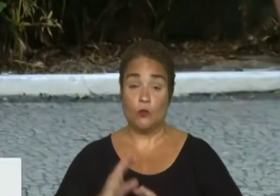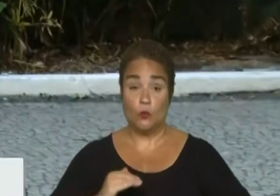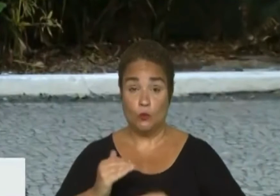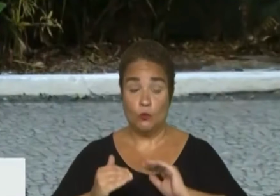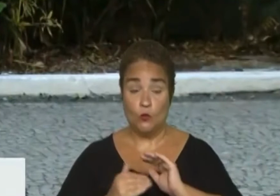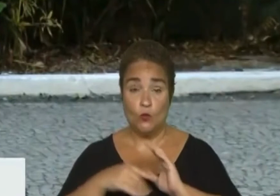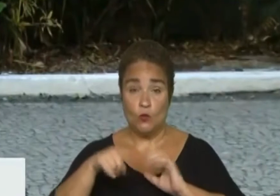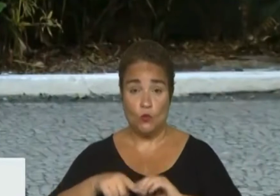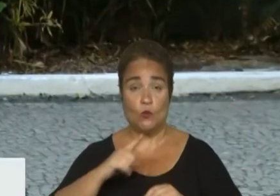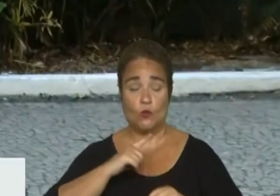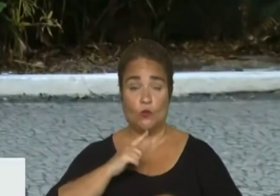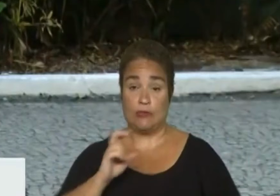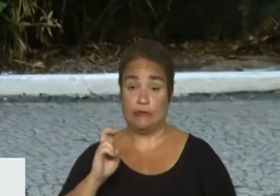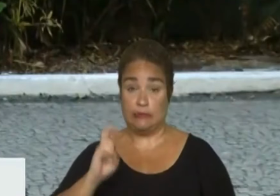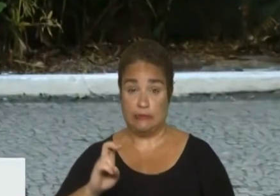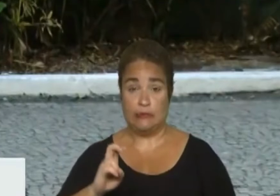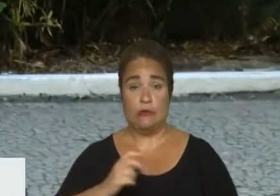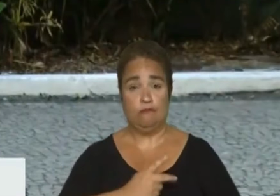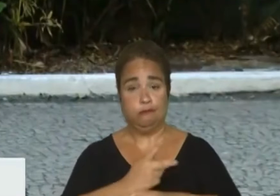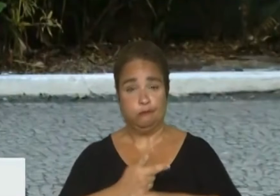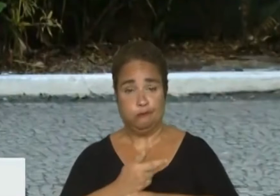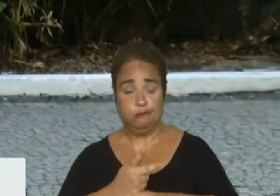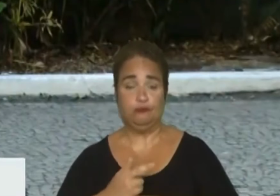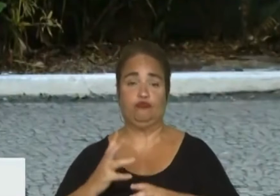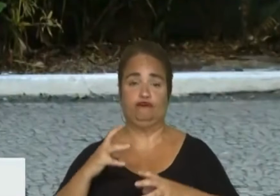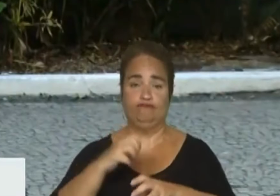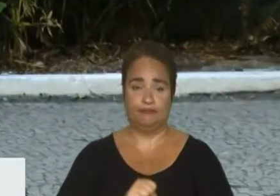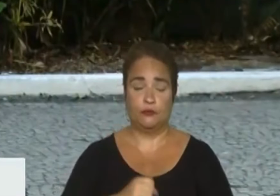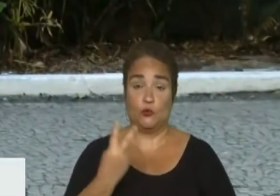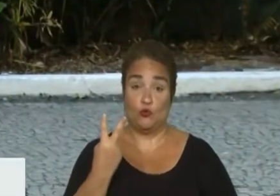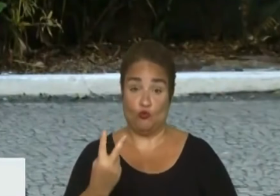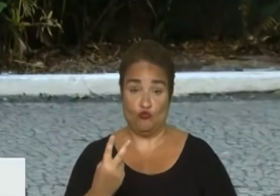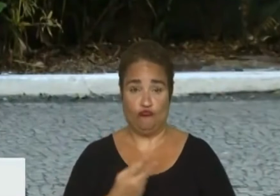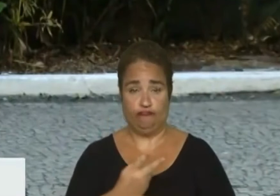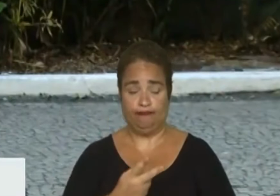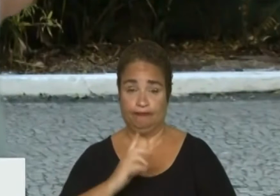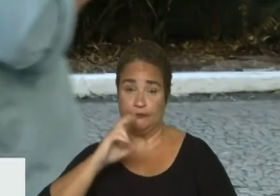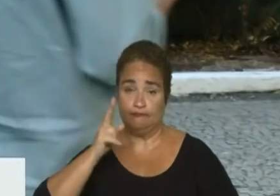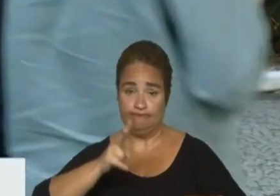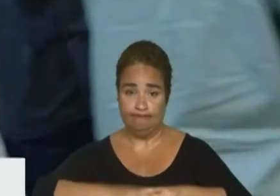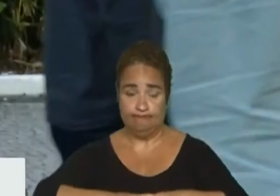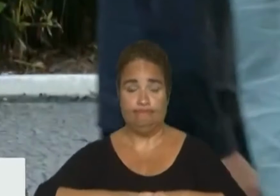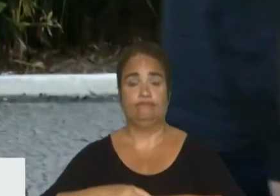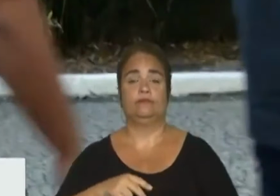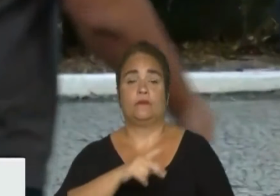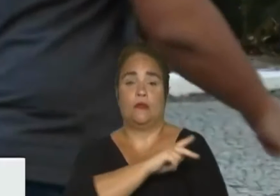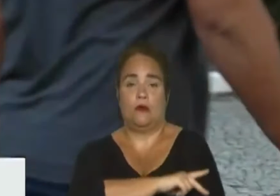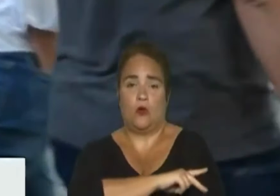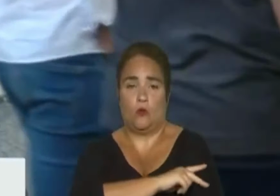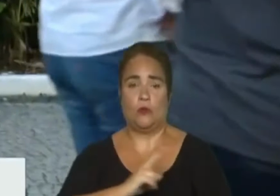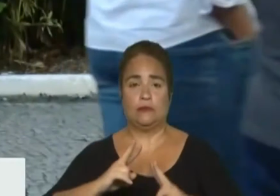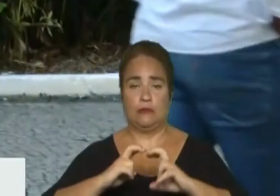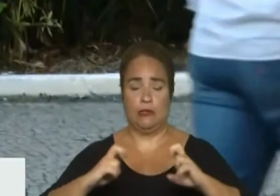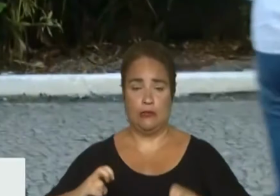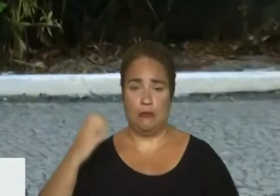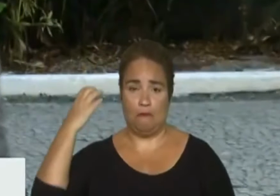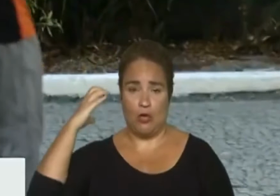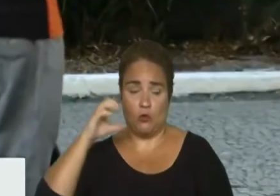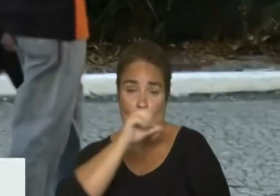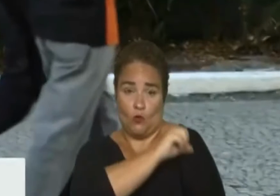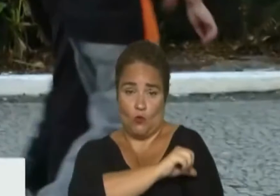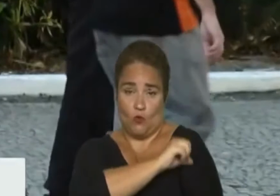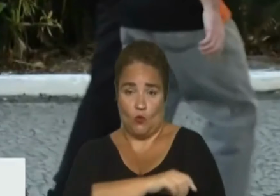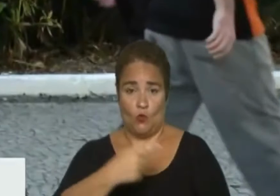todo, foram cumpridos 5 mandados de busca e apreensão e 2 mandados de internação provisória. No Piauí, em Santa Catarina,